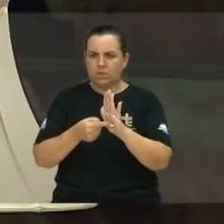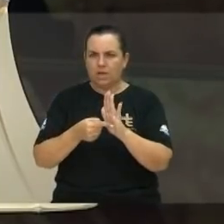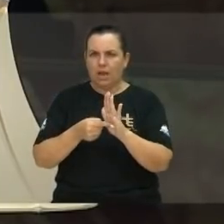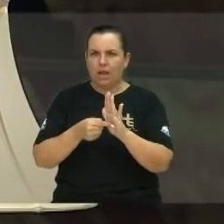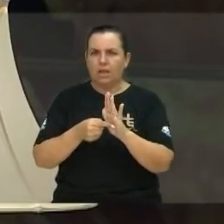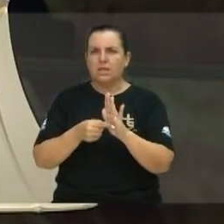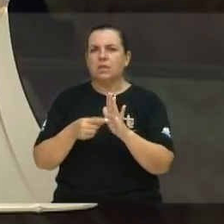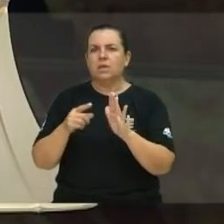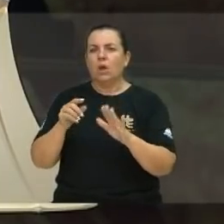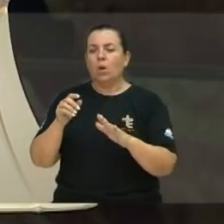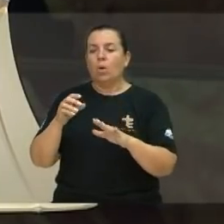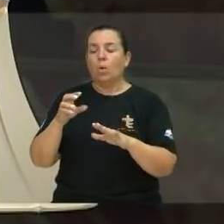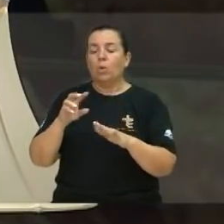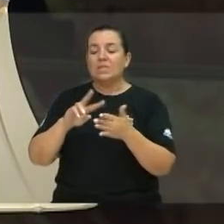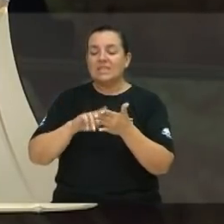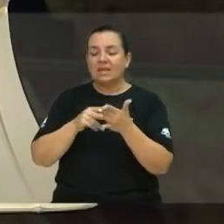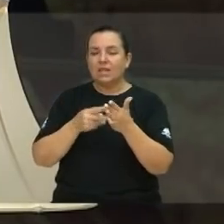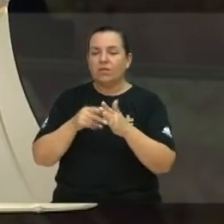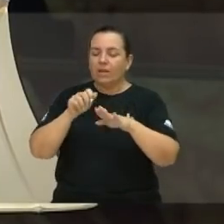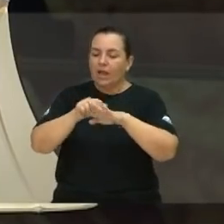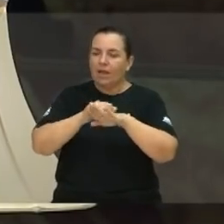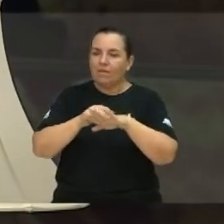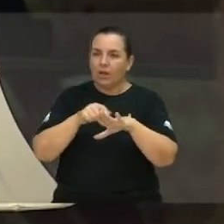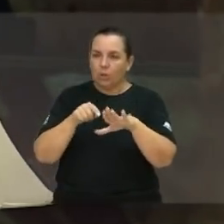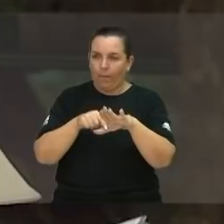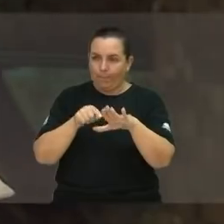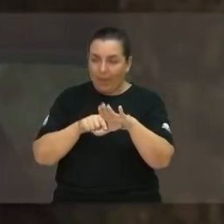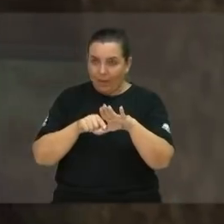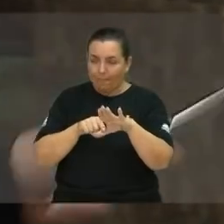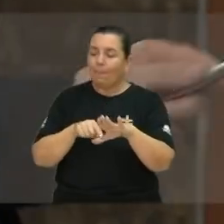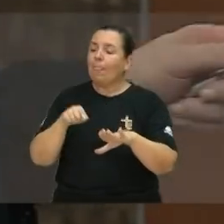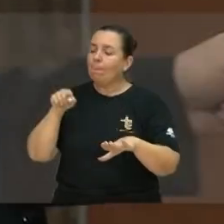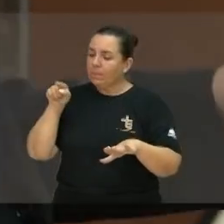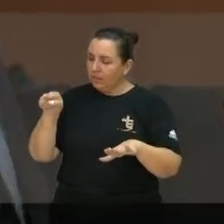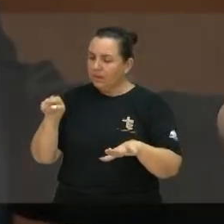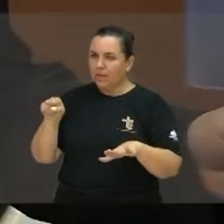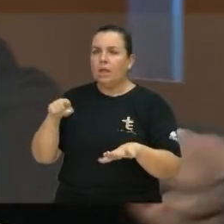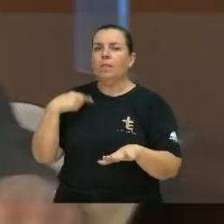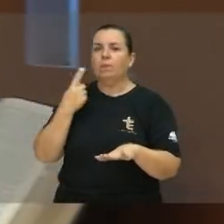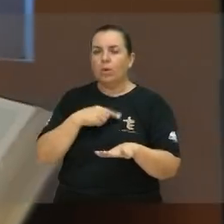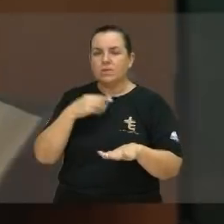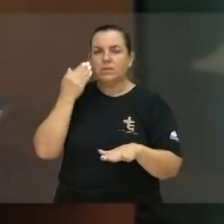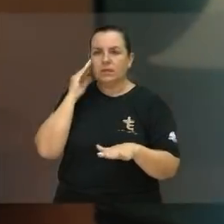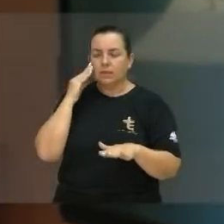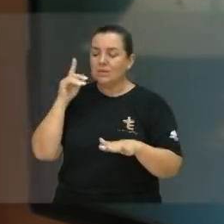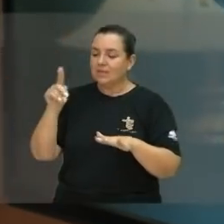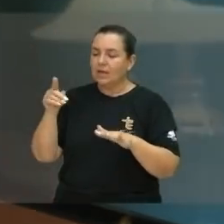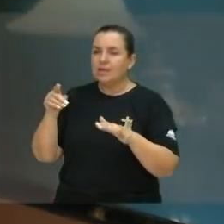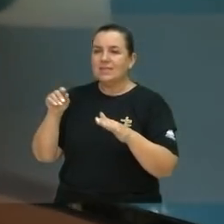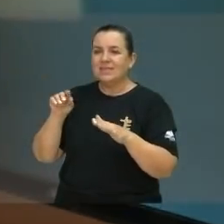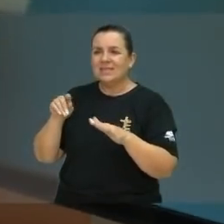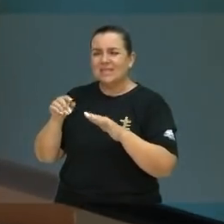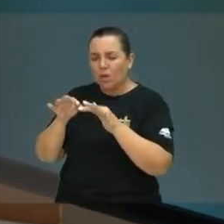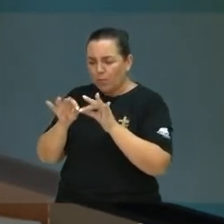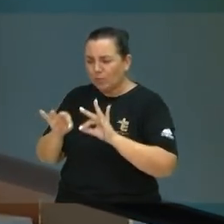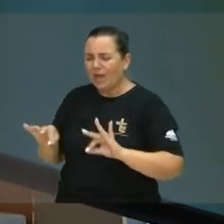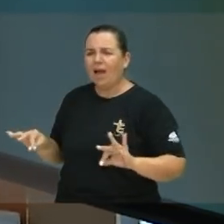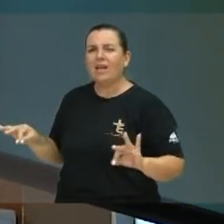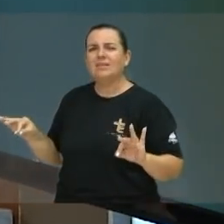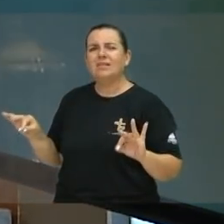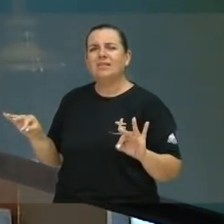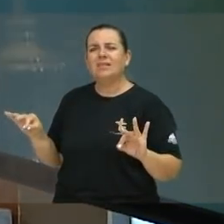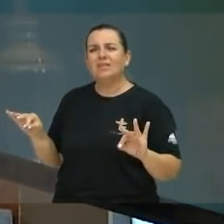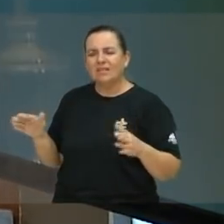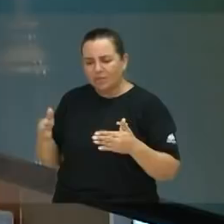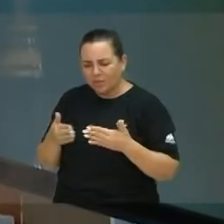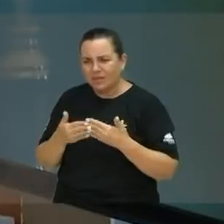é este o sentido que o evangelista gostaria que o seu leitor interpretar se mais um pouquinho